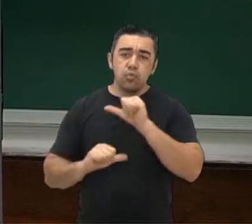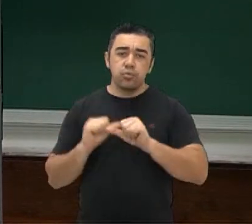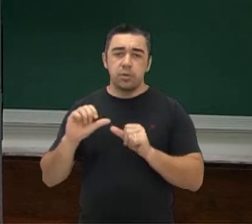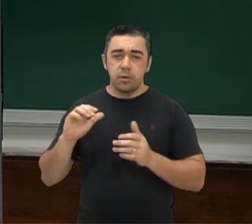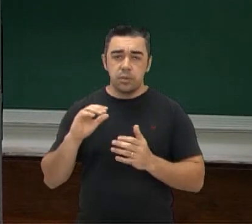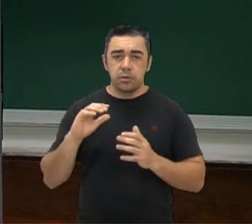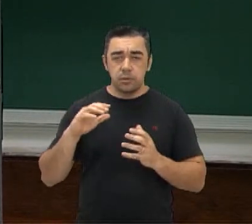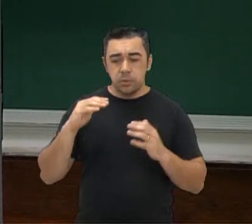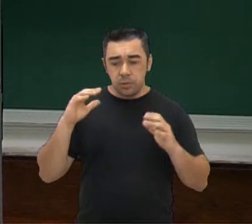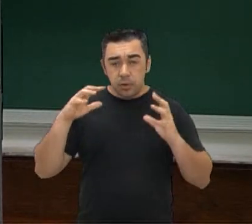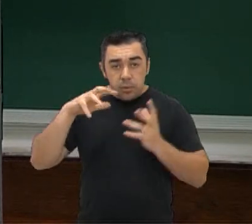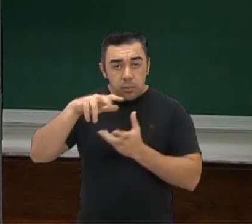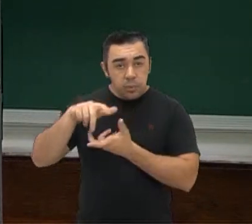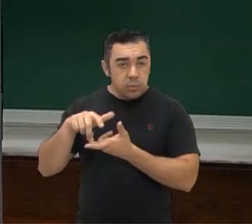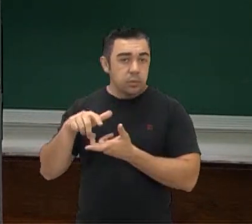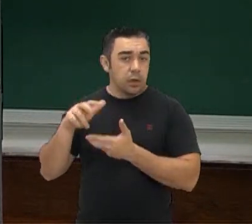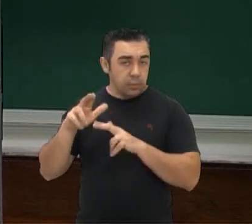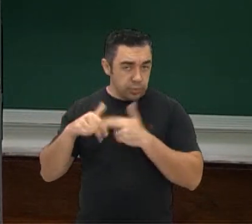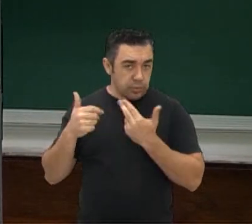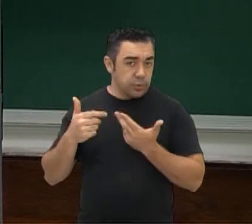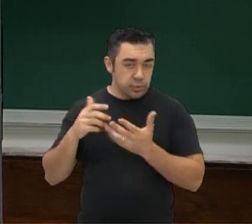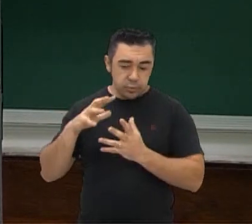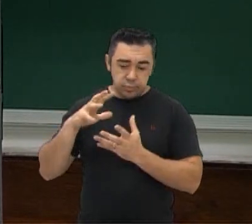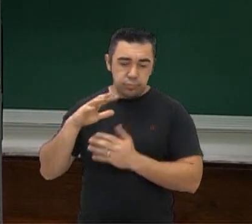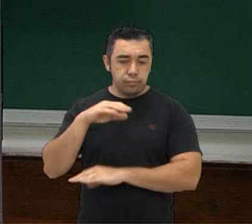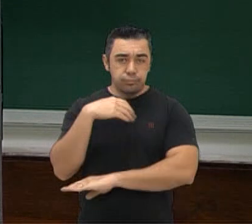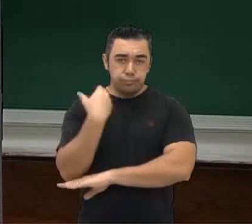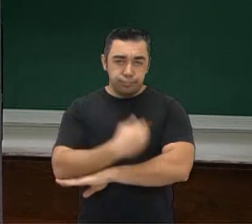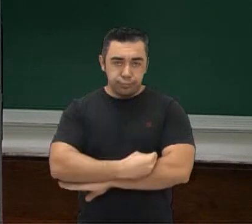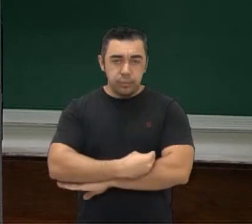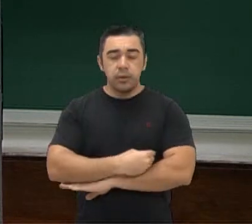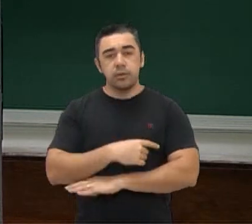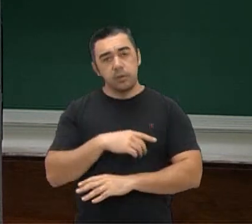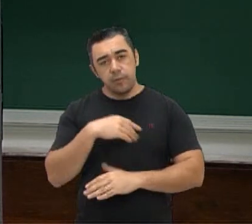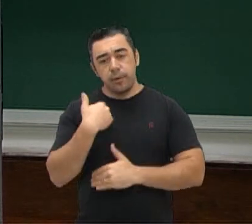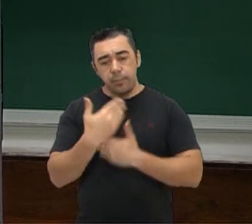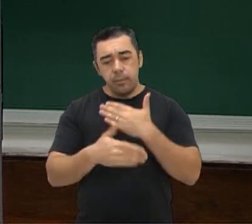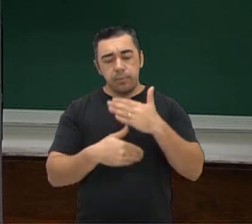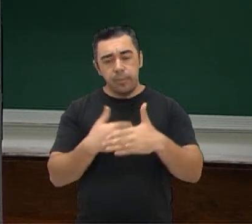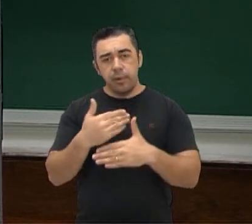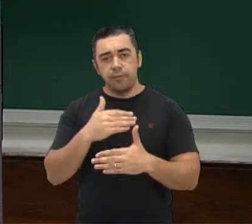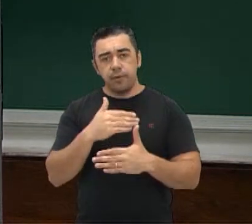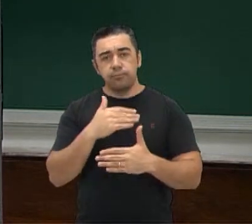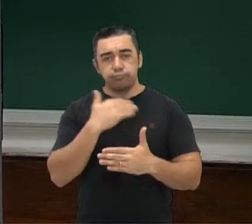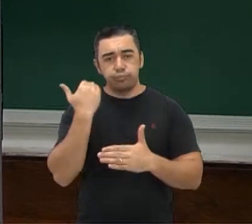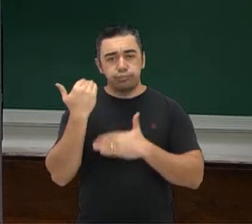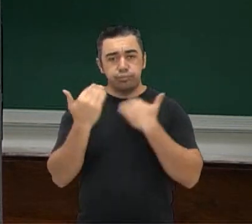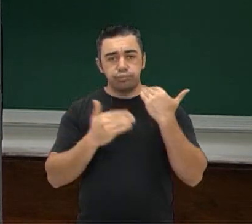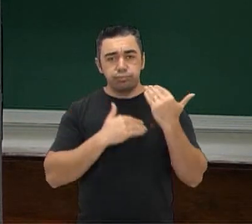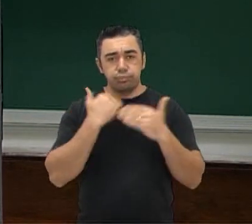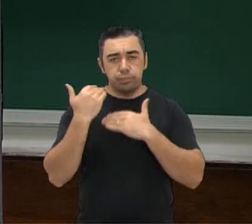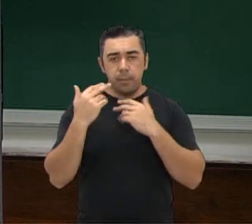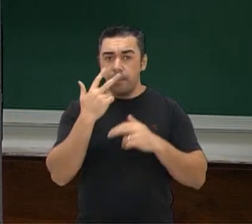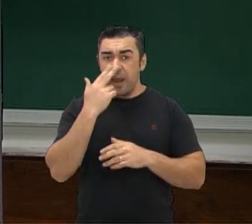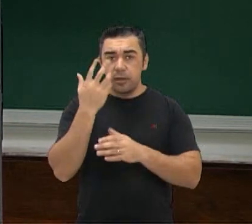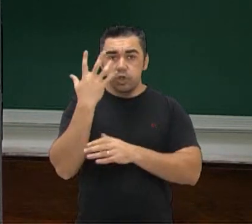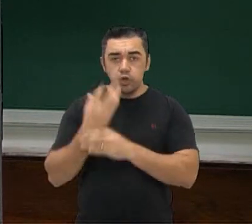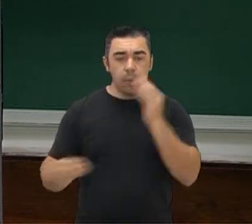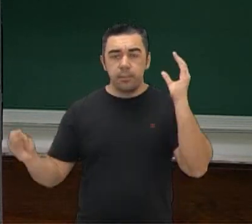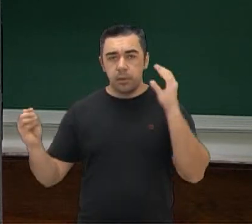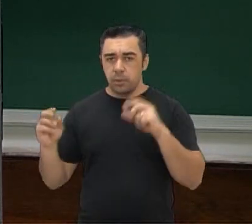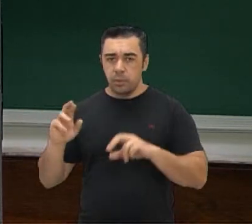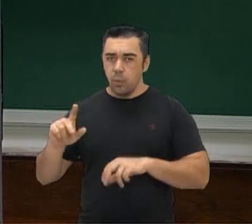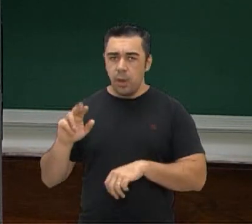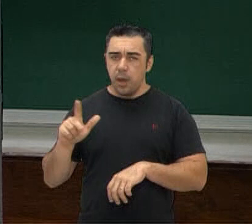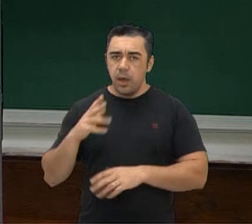estavam ocorrendo naquele momento. Então, aos poucos, não é de uma hora para outra, eles vão sendo extintos, tá? Porque quando a gente fala assim, some, parece que sumiu de uma hora